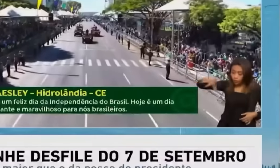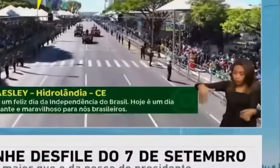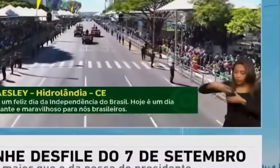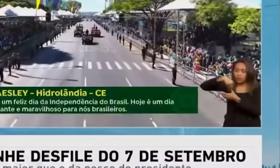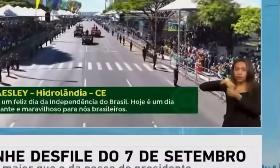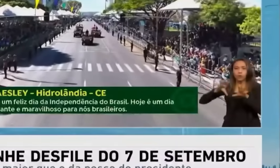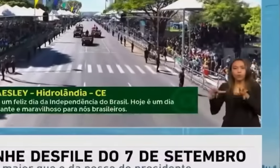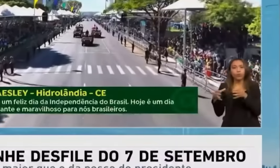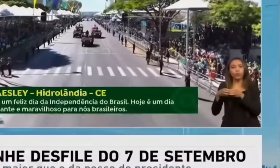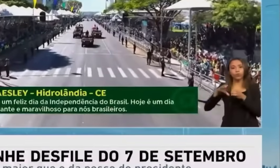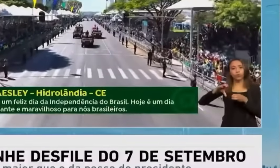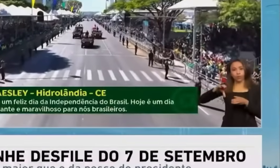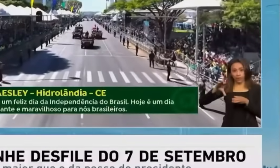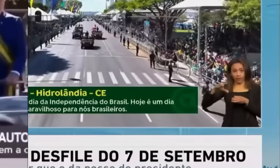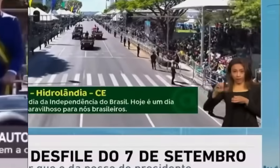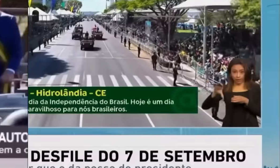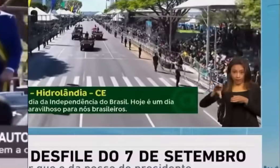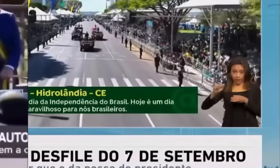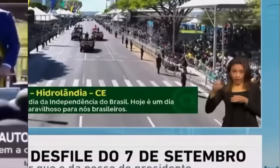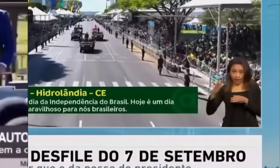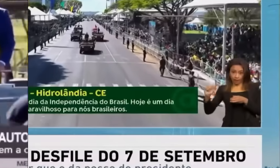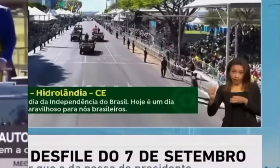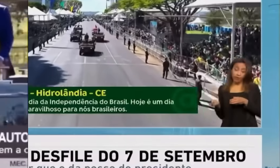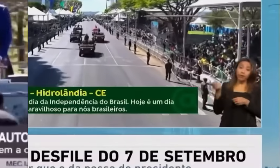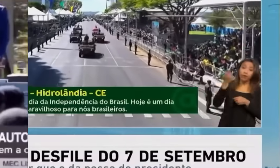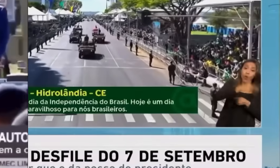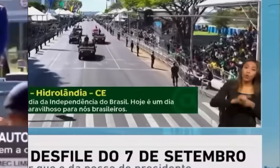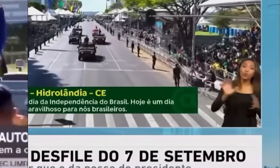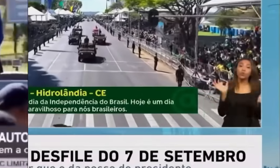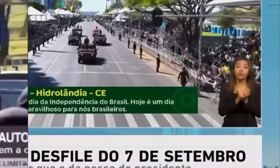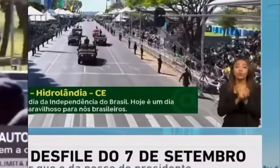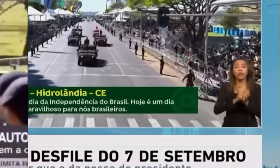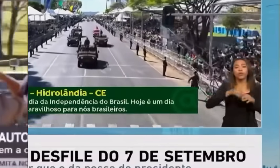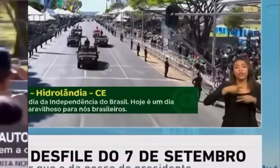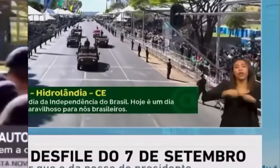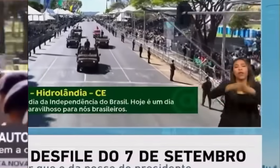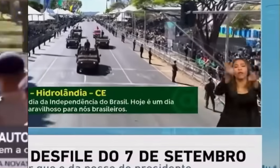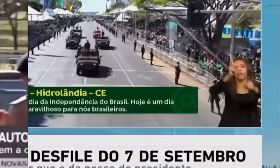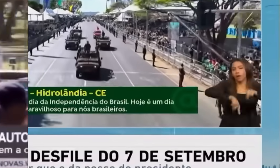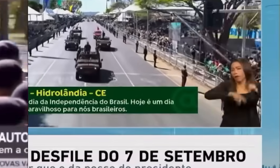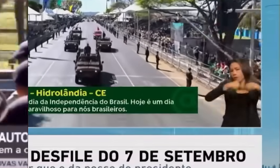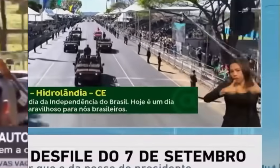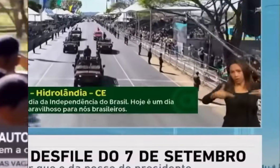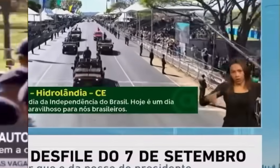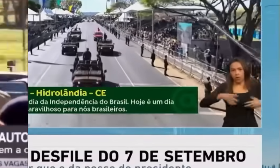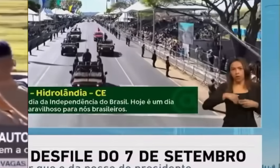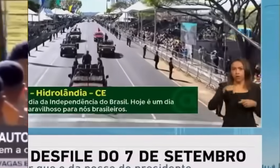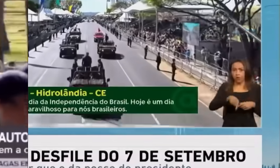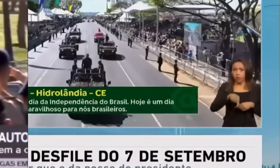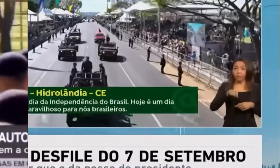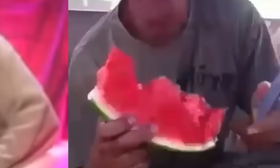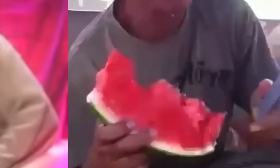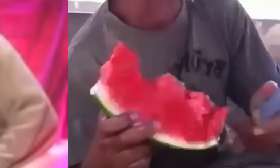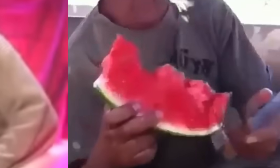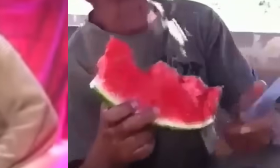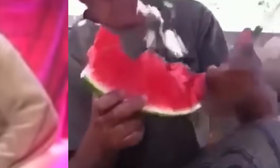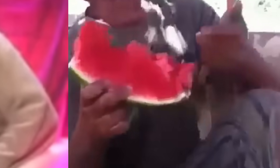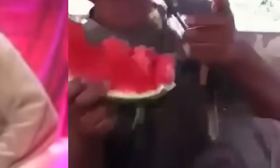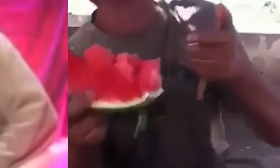bem frio, né? Que a gente parece que tá fazendo aquele tipo de comentário sobre desfile de escola de samba ou do Oscar. Mas nesse